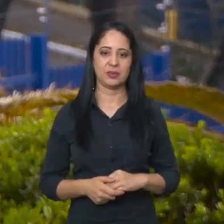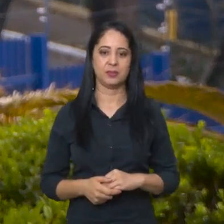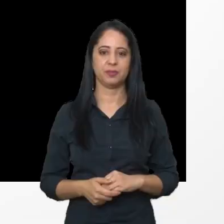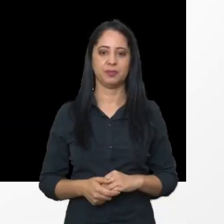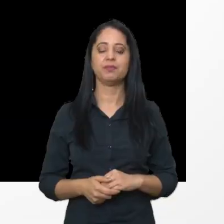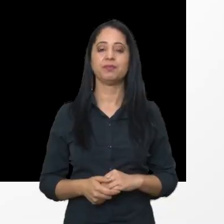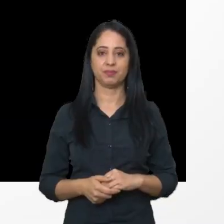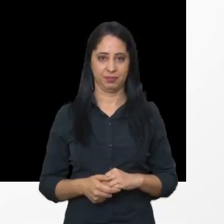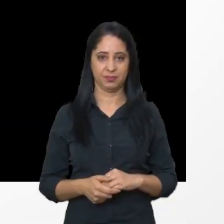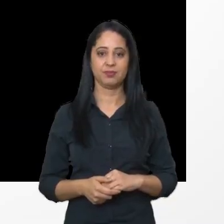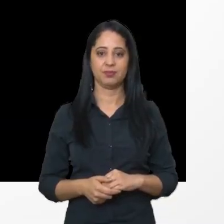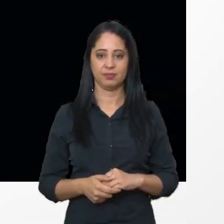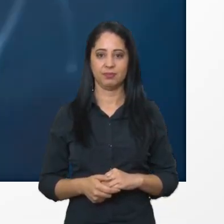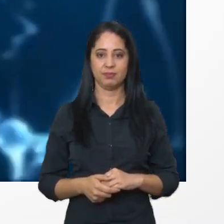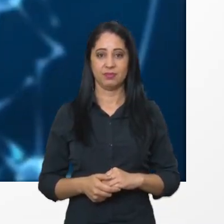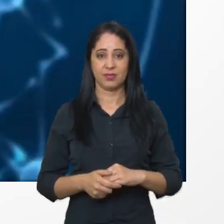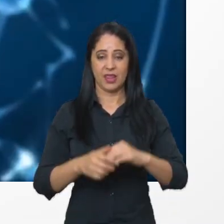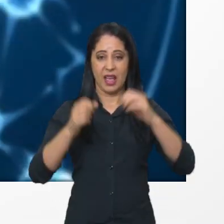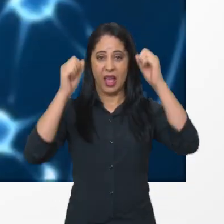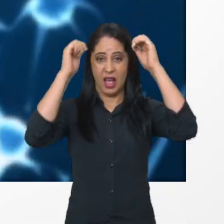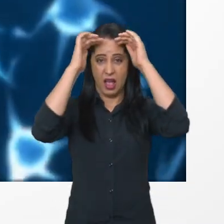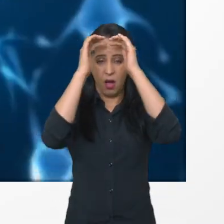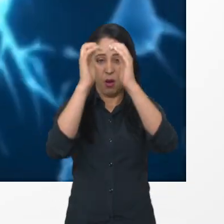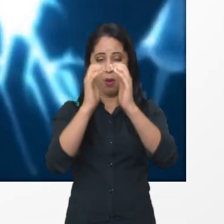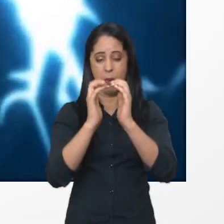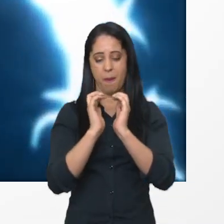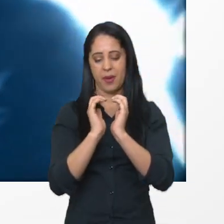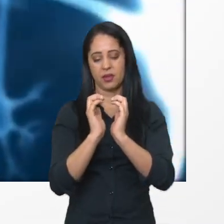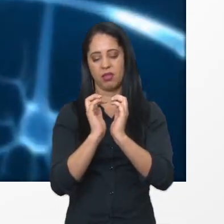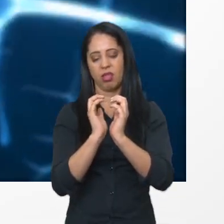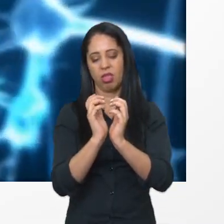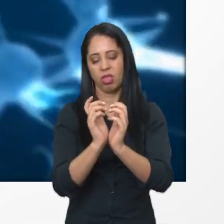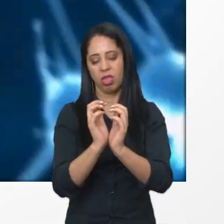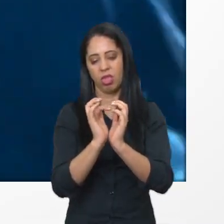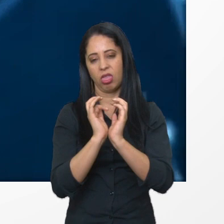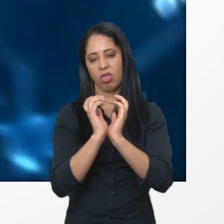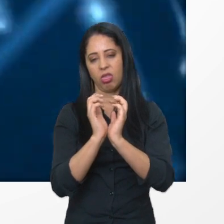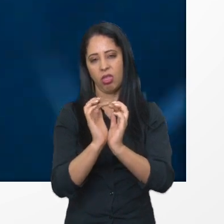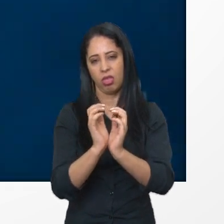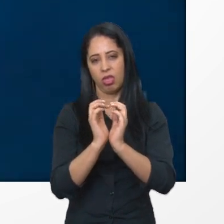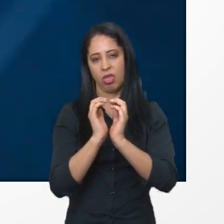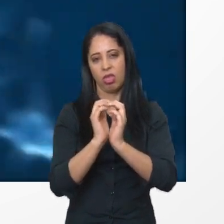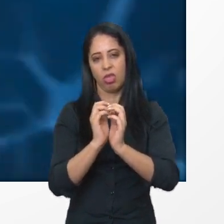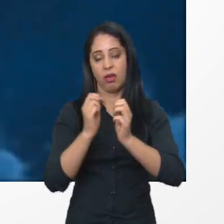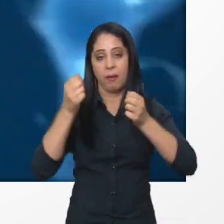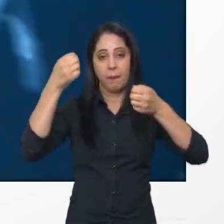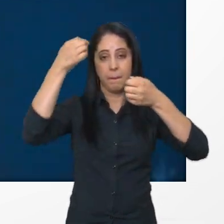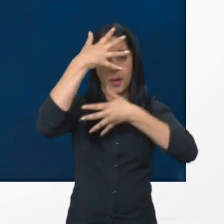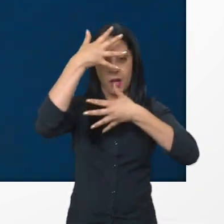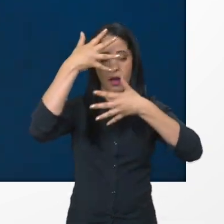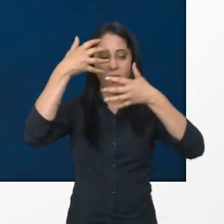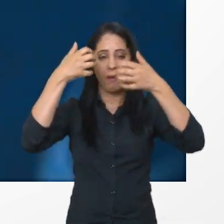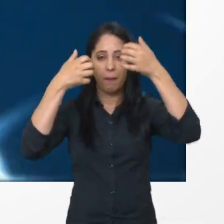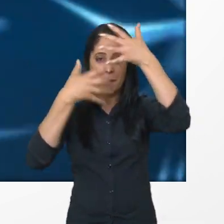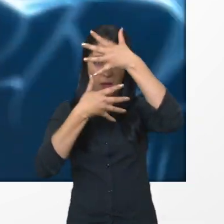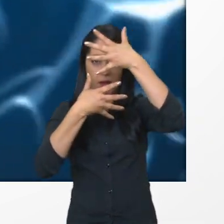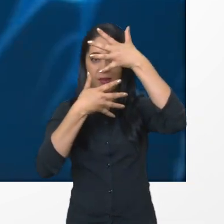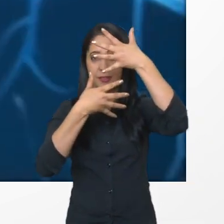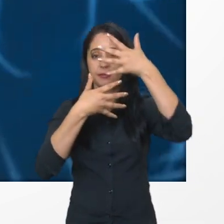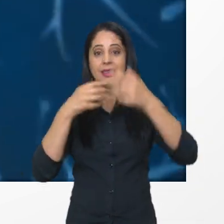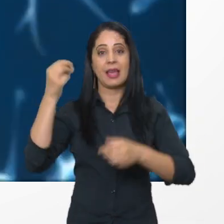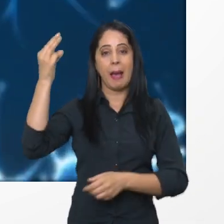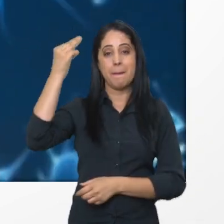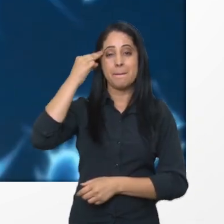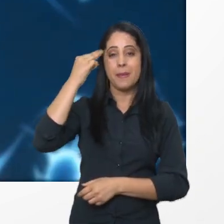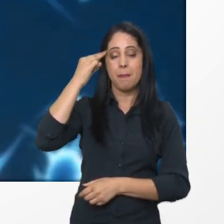deles. Caracterizado pelo declínio lento e progressivo das funções cognitivas como memória,